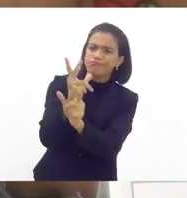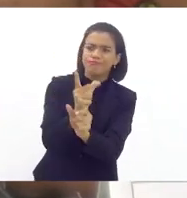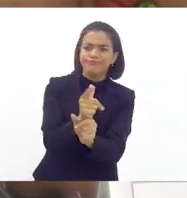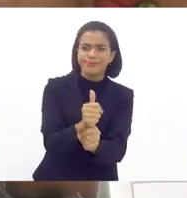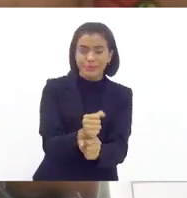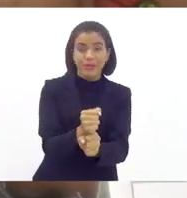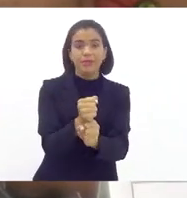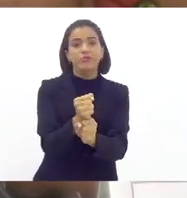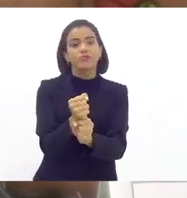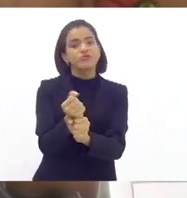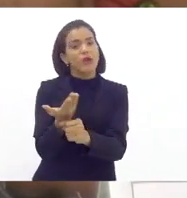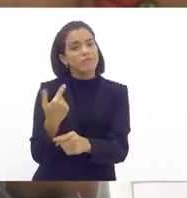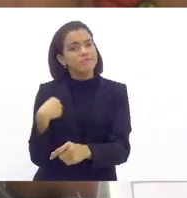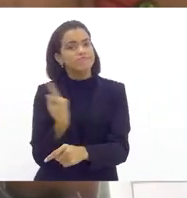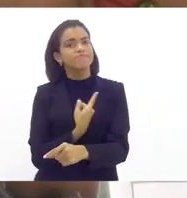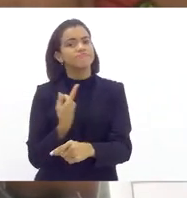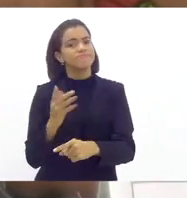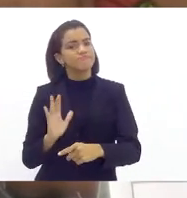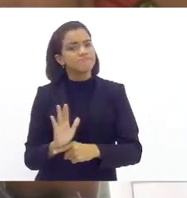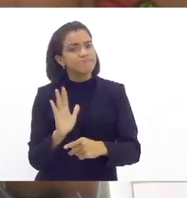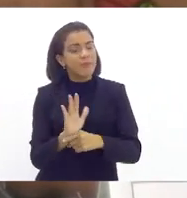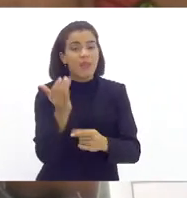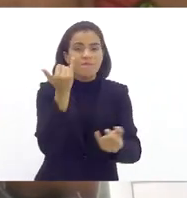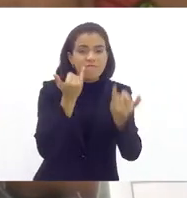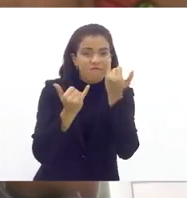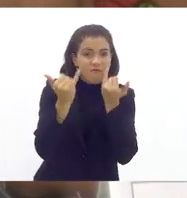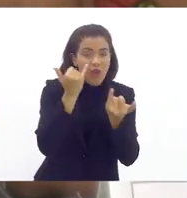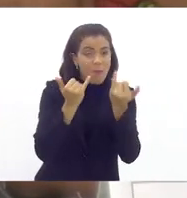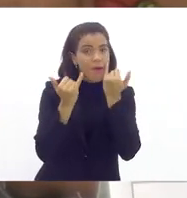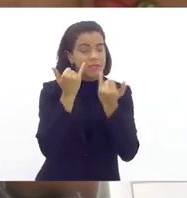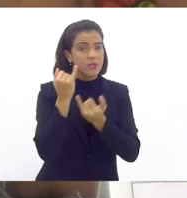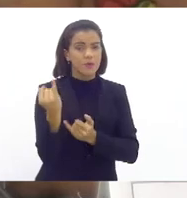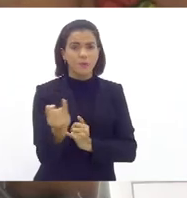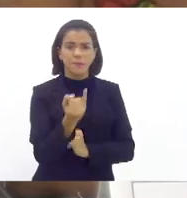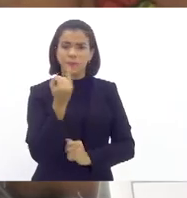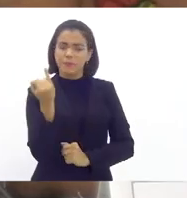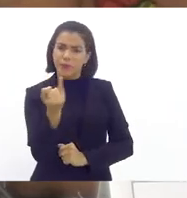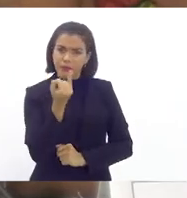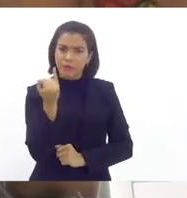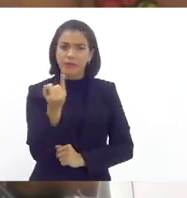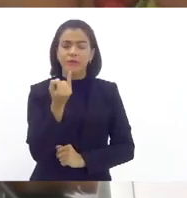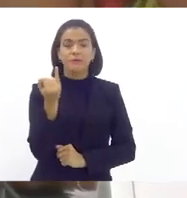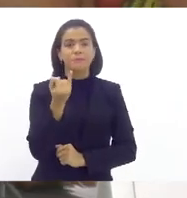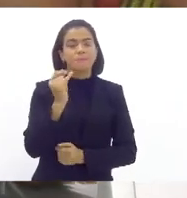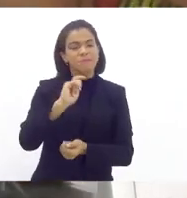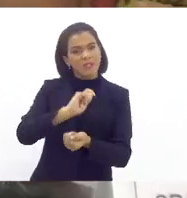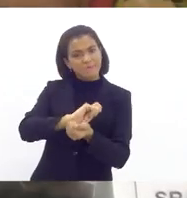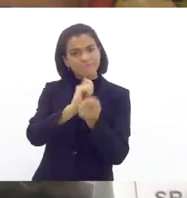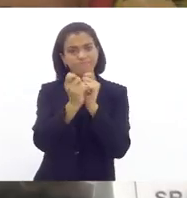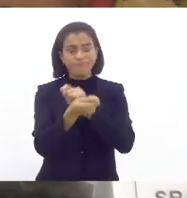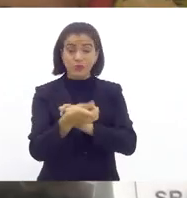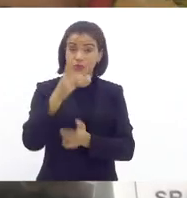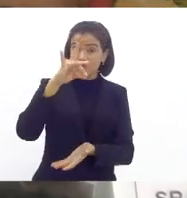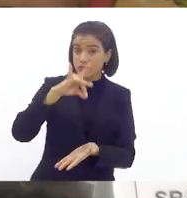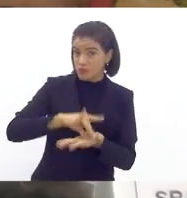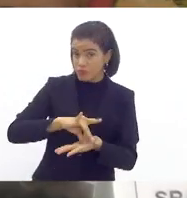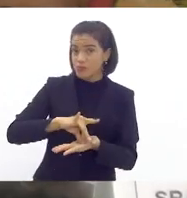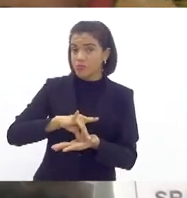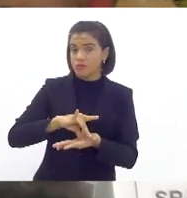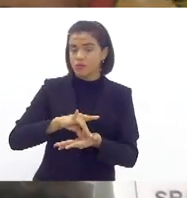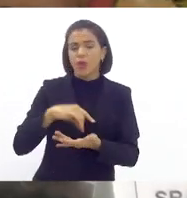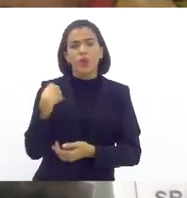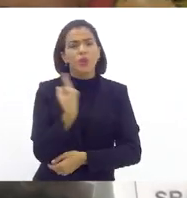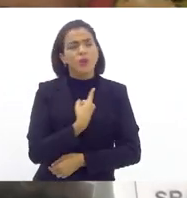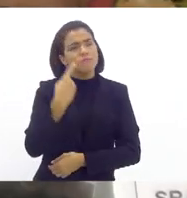contribuído com algumas informações significativas para que isto se torne uma realidade. Quando nós